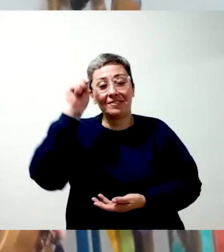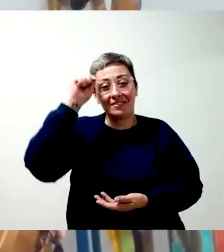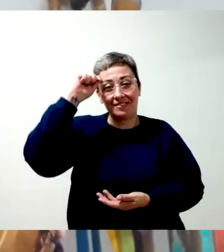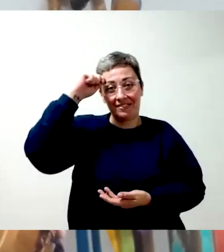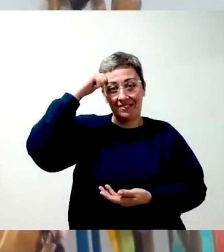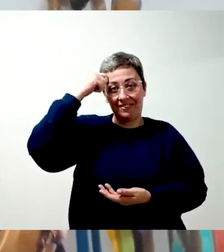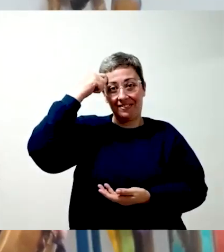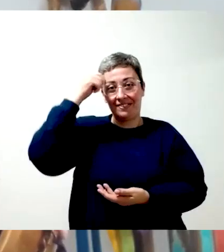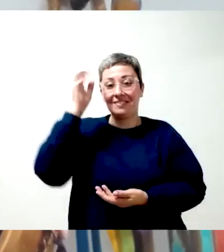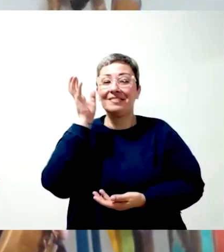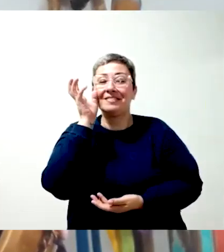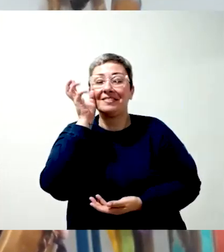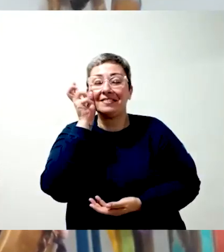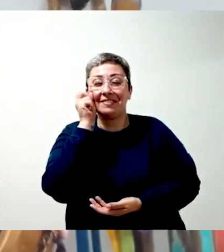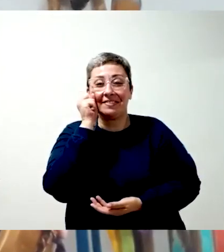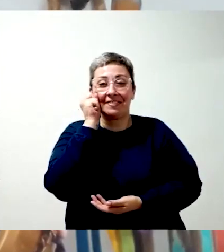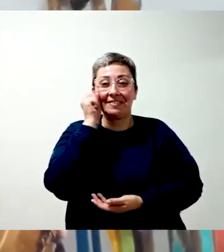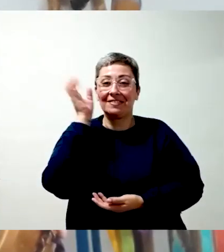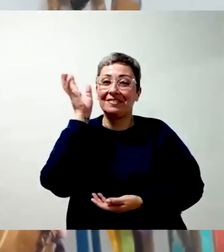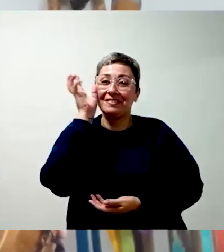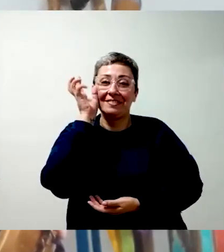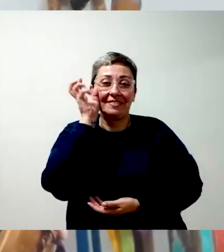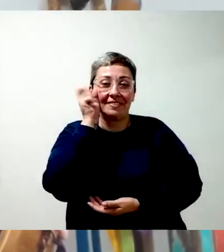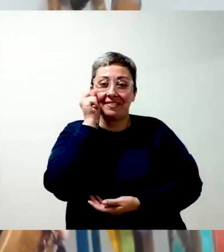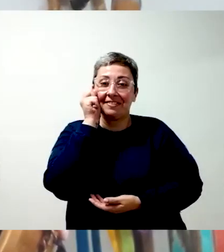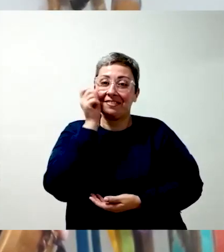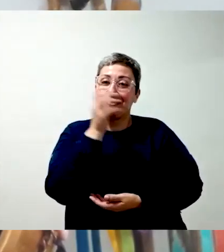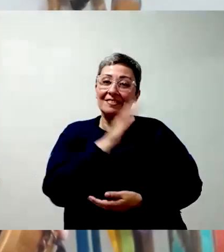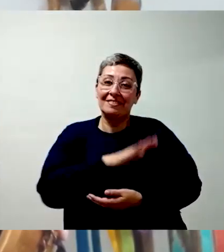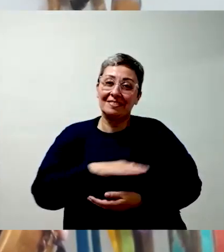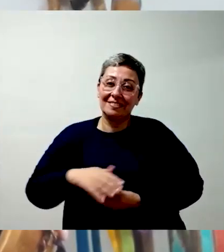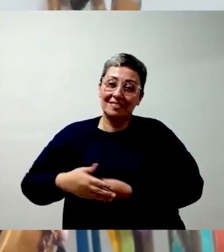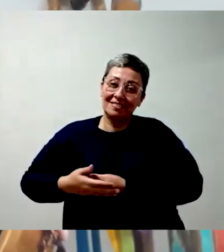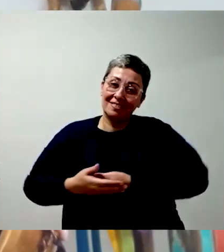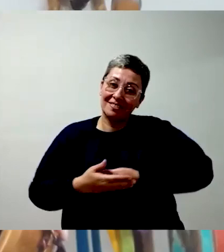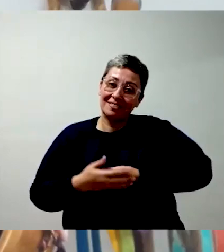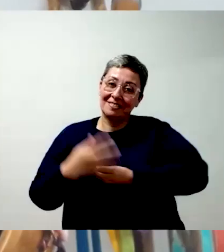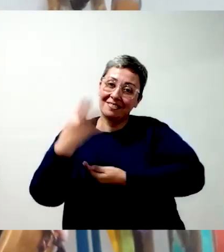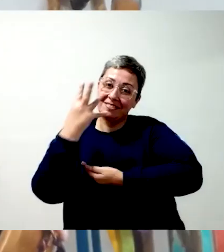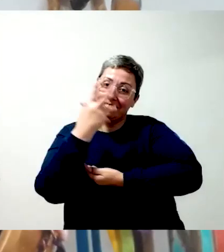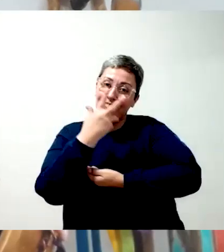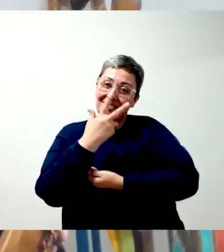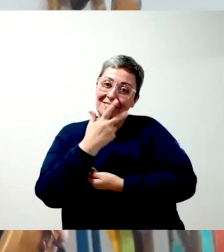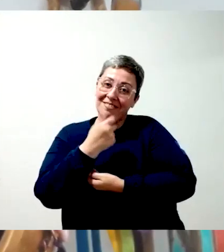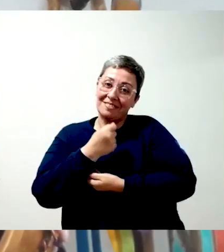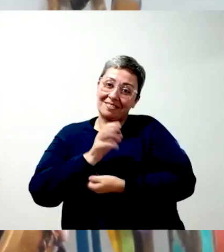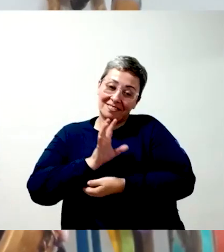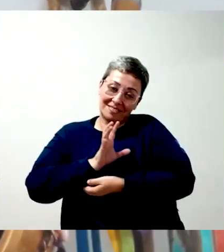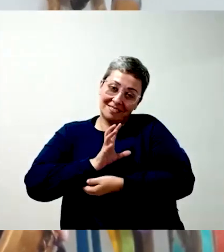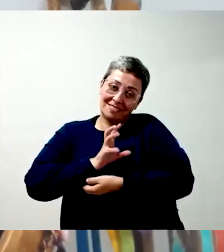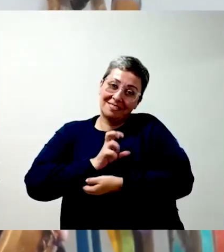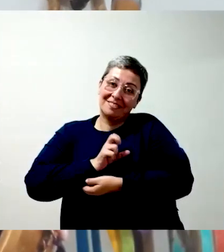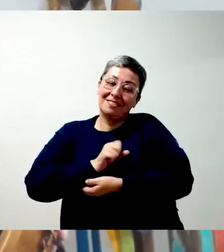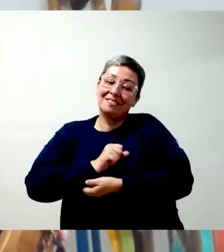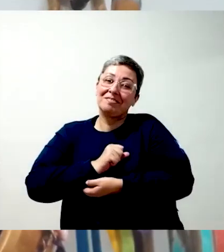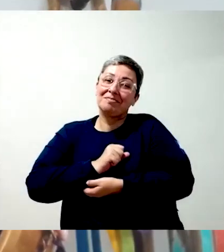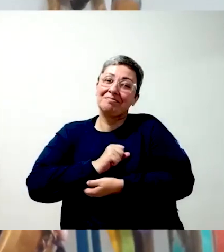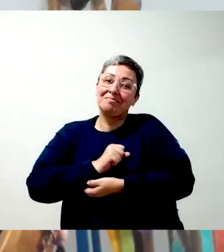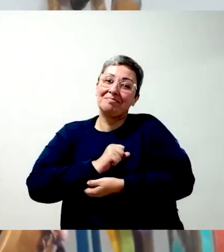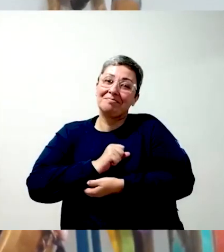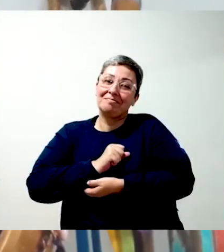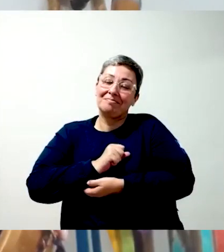Duerme, negrito, duerme, duerme, criança linda do meu